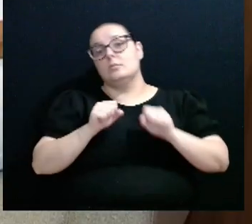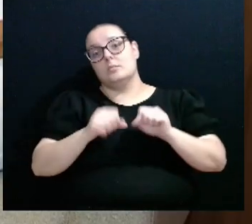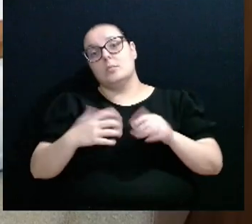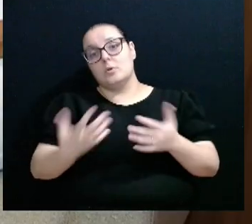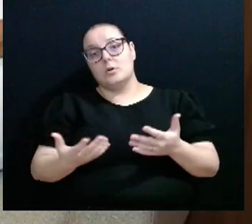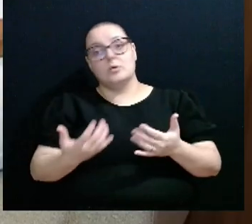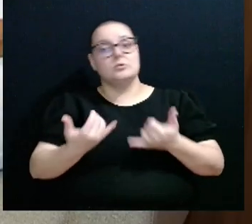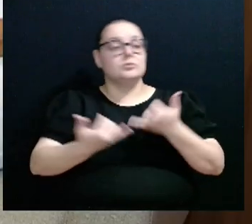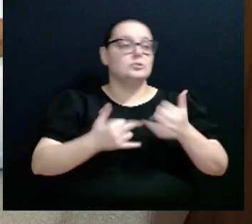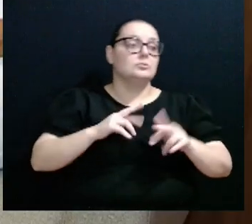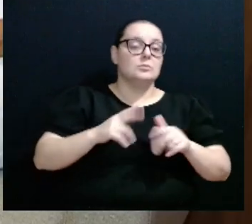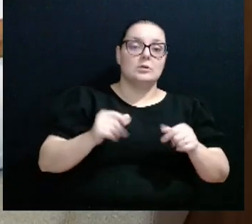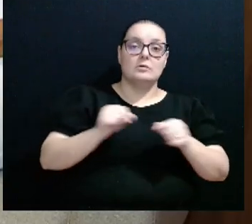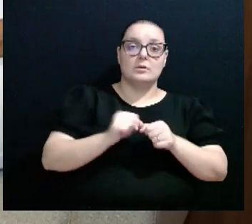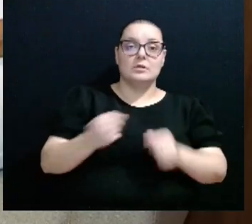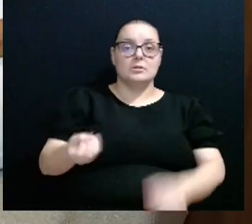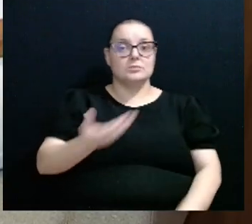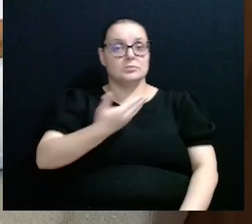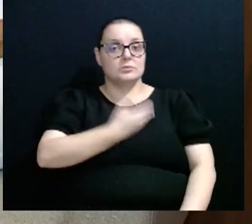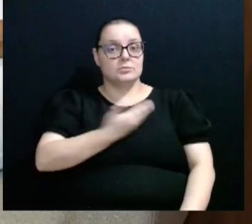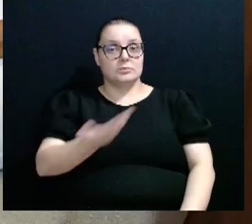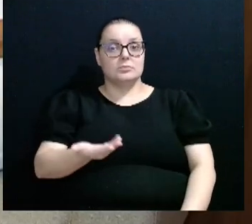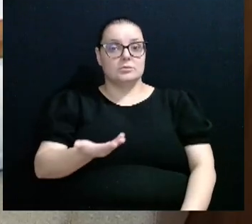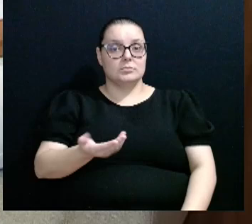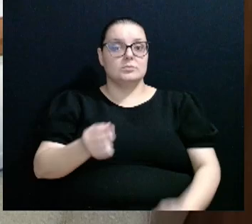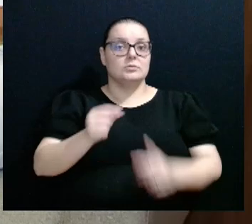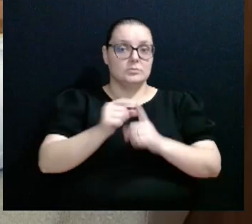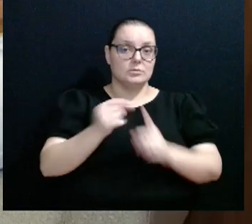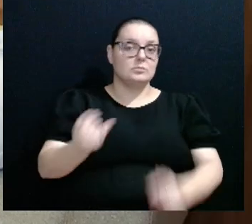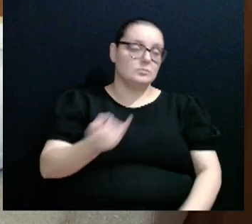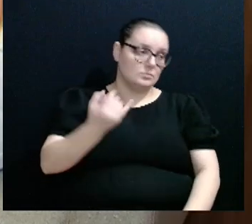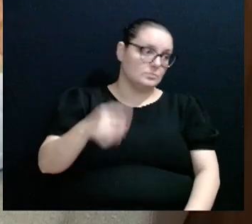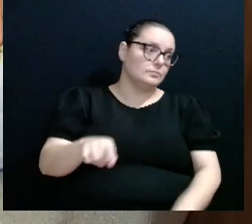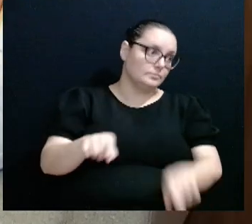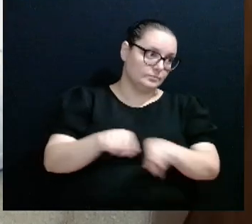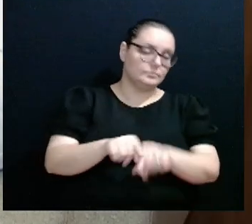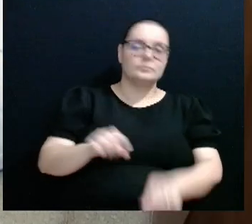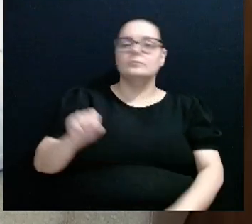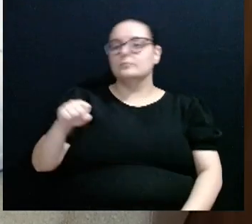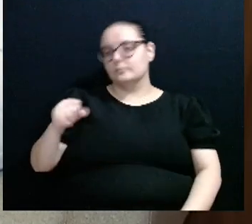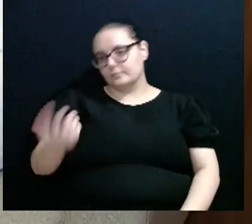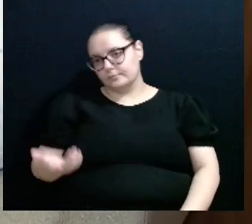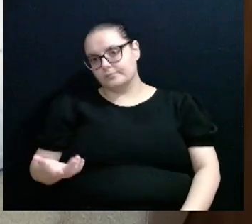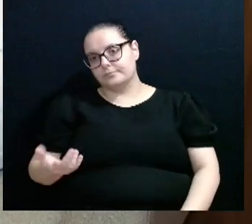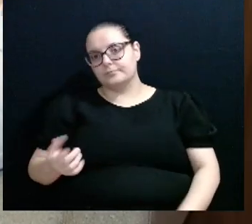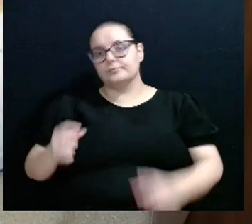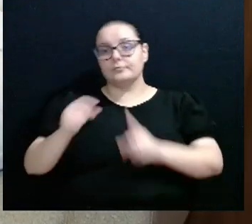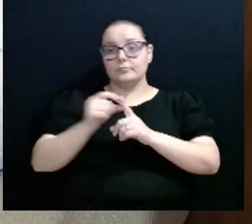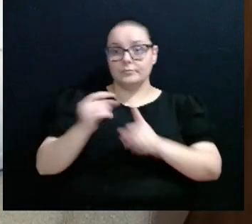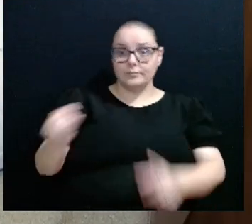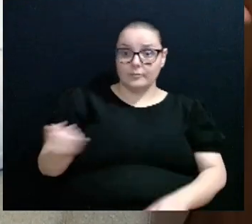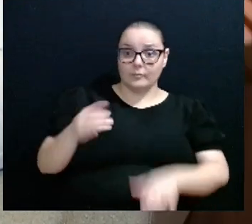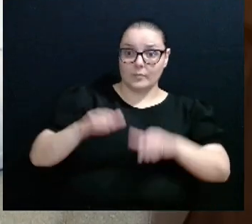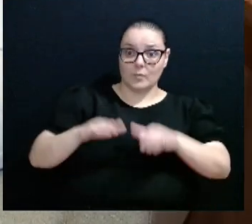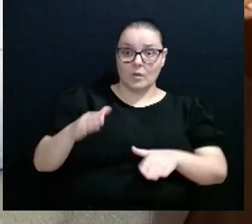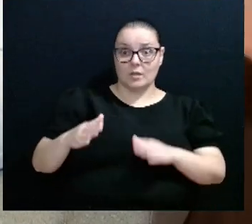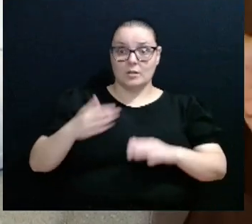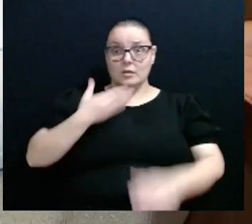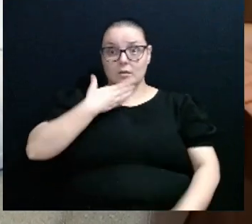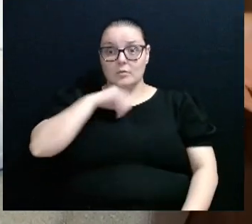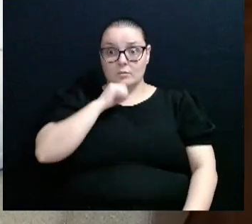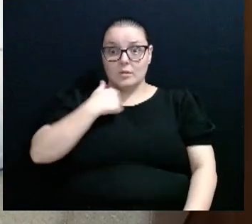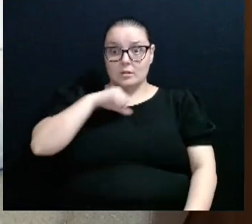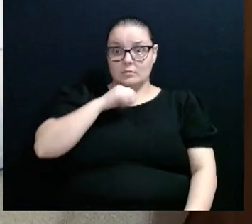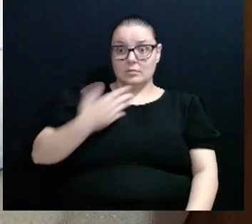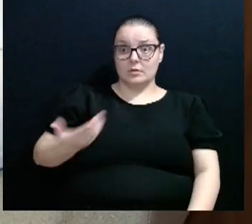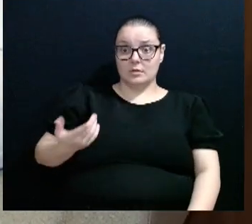fazer novos amigos, são frases importantes também? Isso, são frases importantes, porque às vezes os pais eles falam assim: ah, você tem que ir na escola para